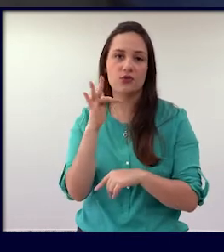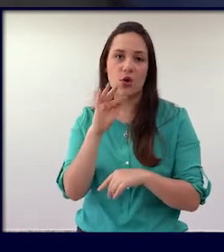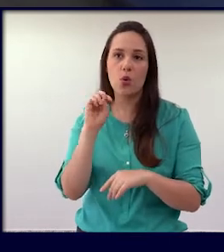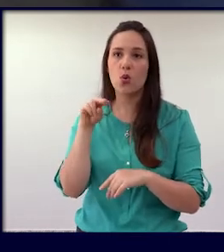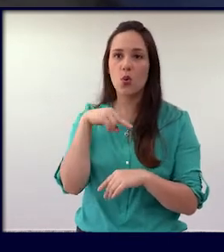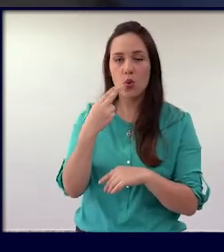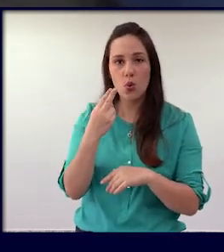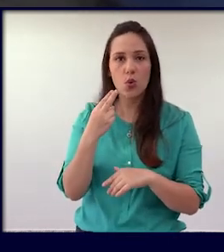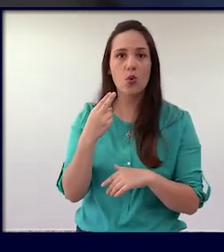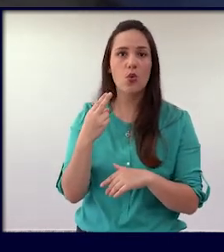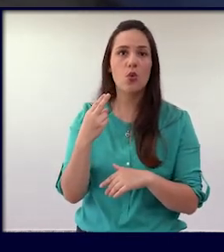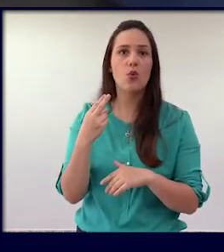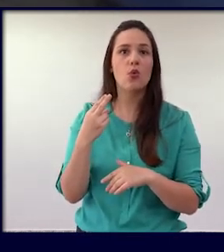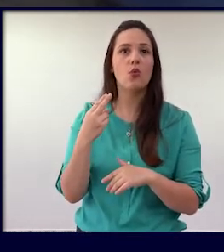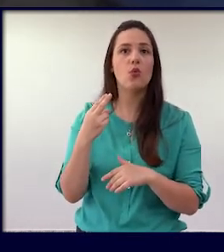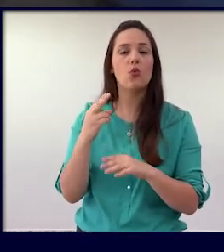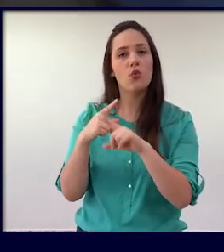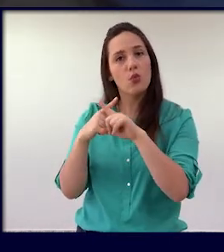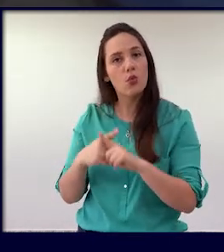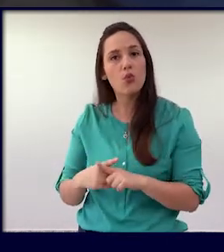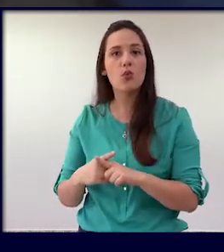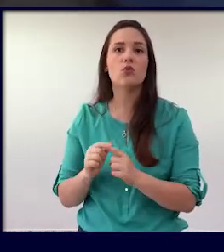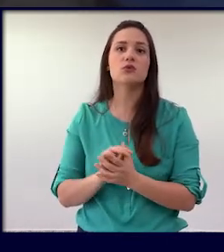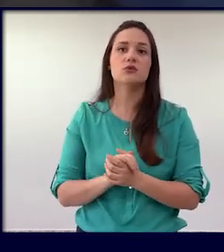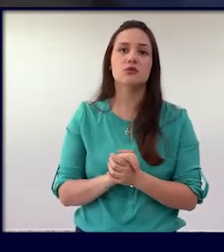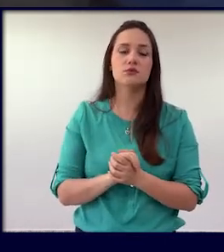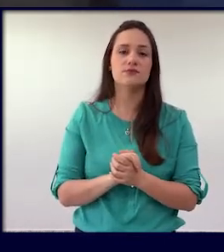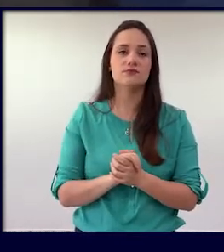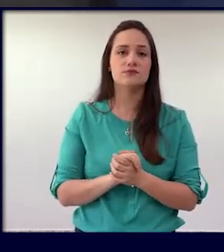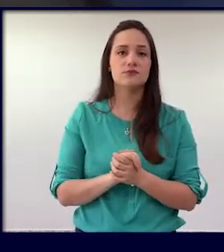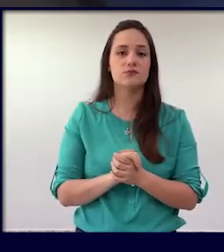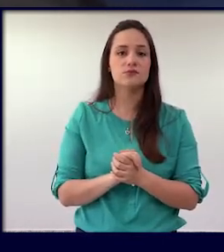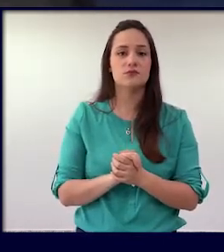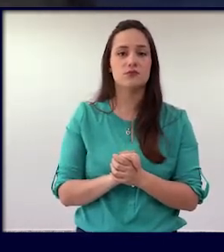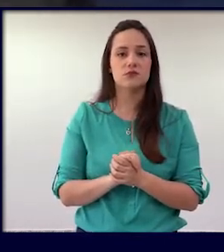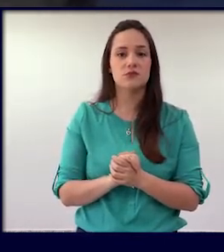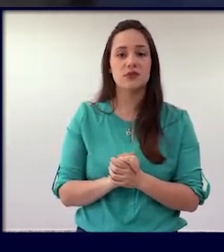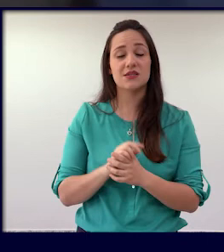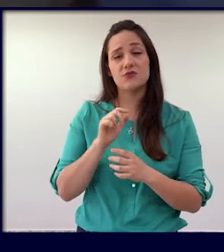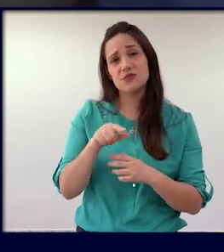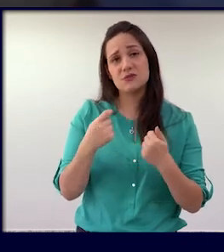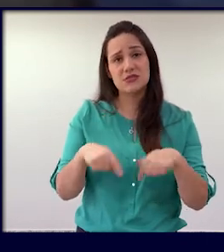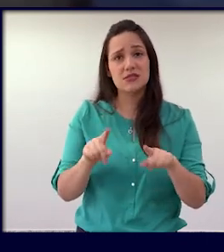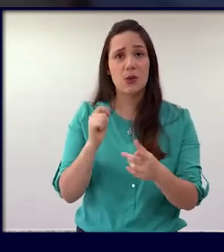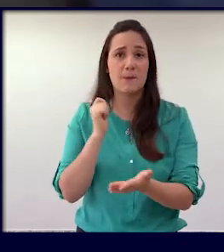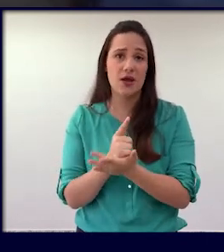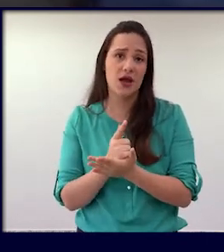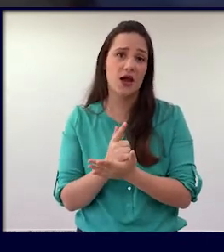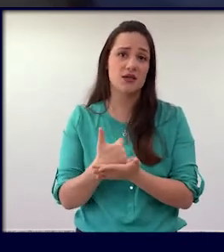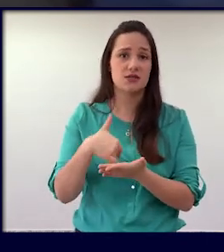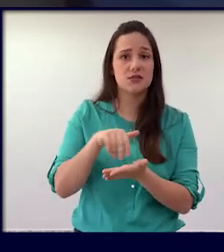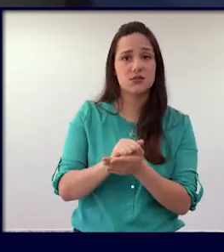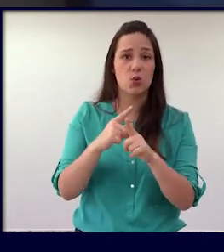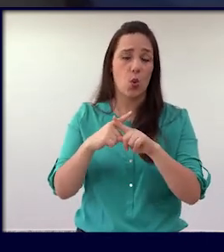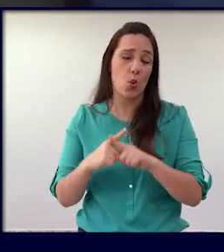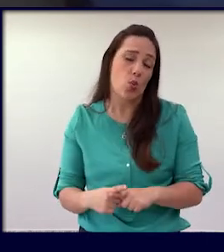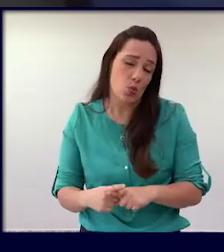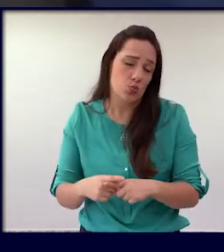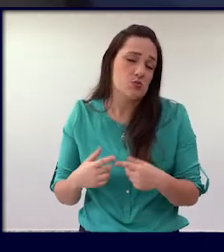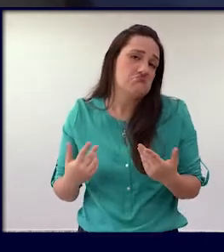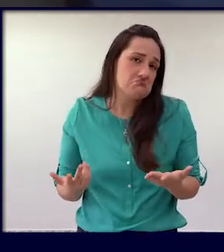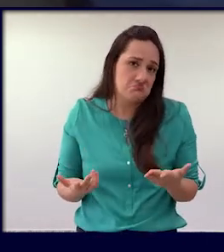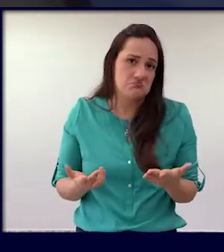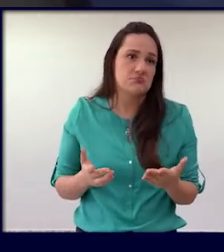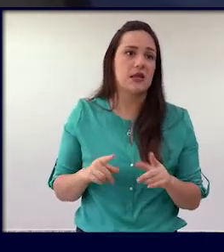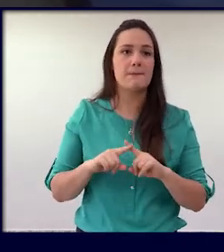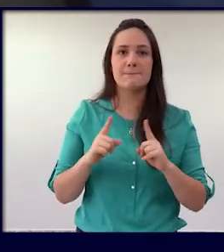as horas de atividade, que é o desempate em concurso público, que é a possibilidade de você não pagar uma tarifa, uma